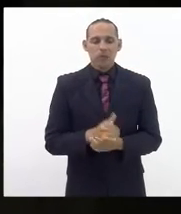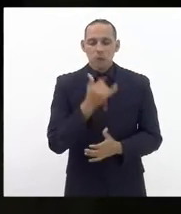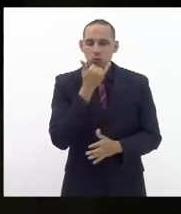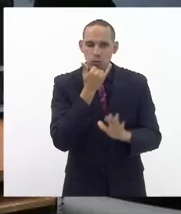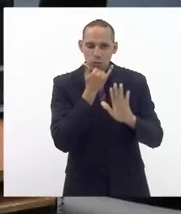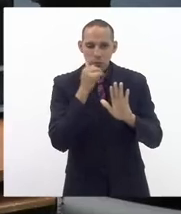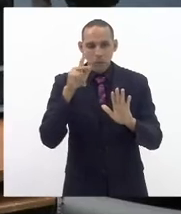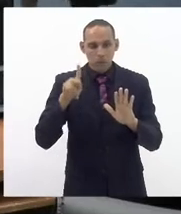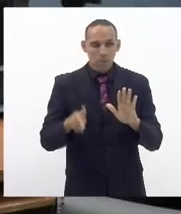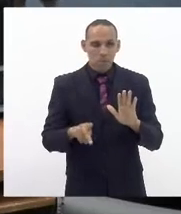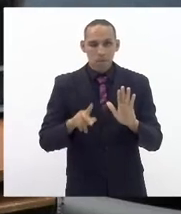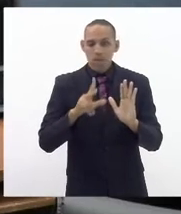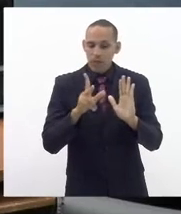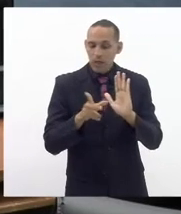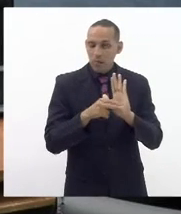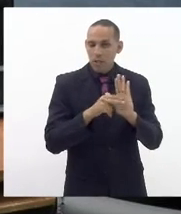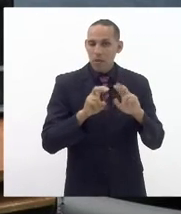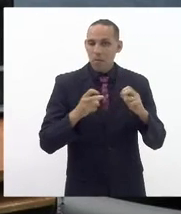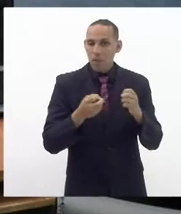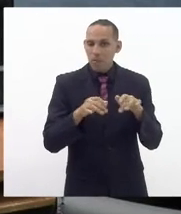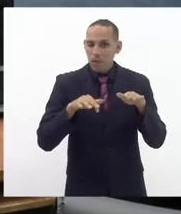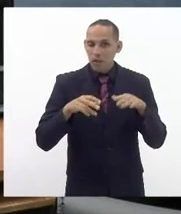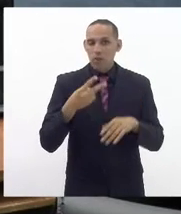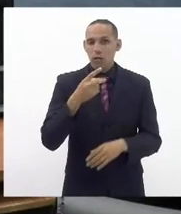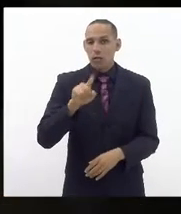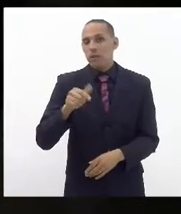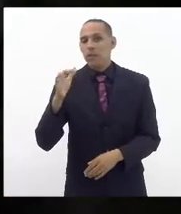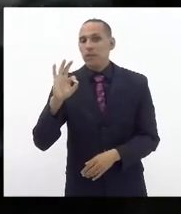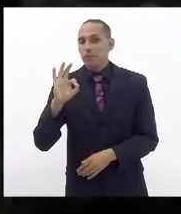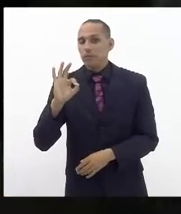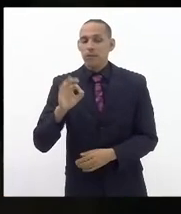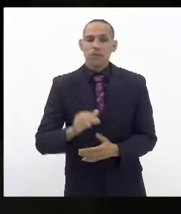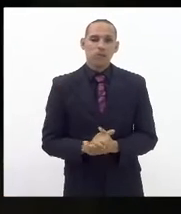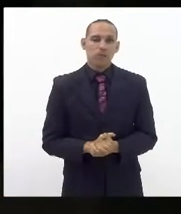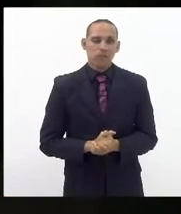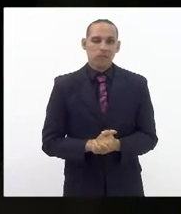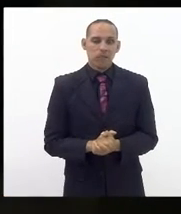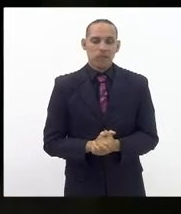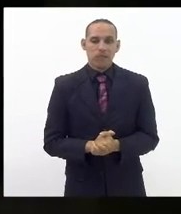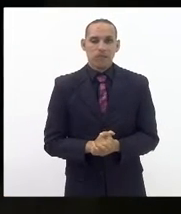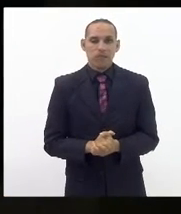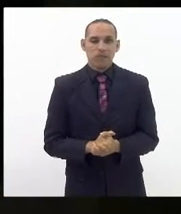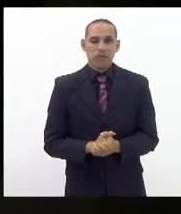Desculpe, senhora. Emendas de plenário 2 e 10.